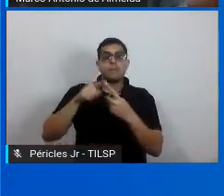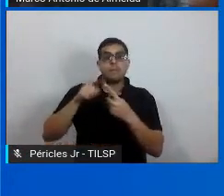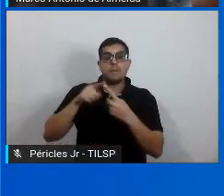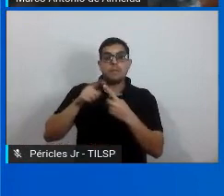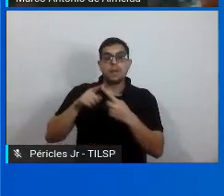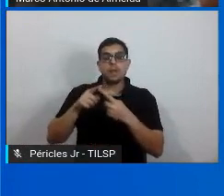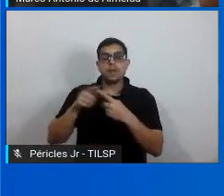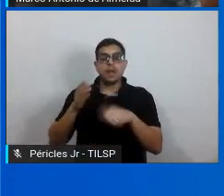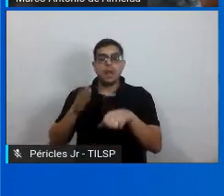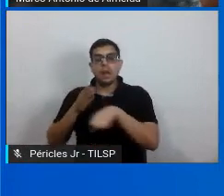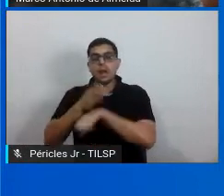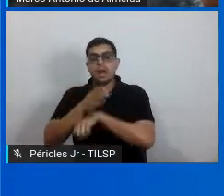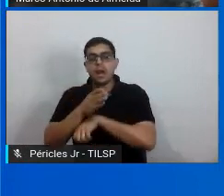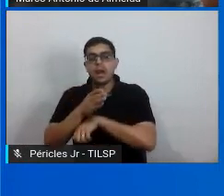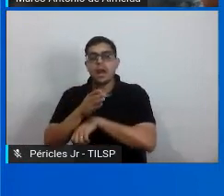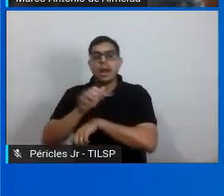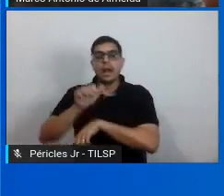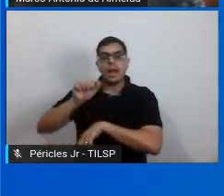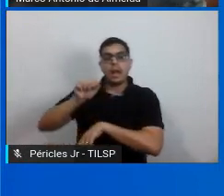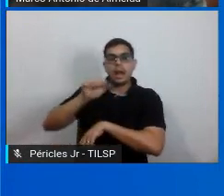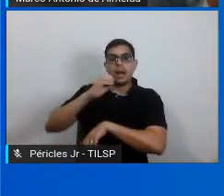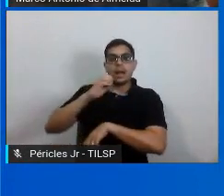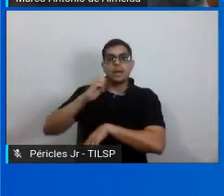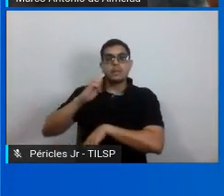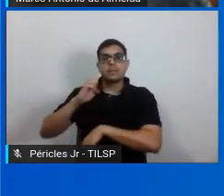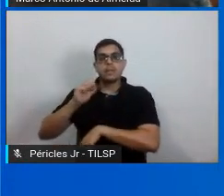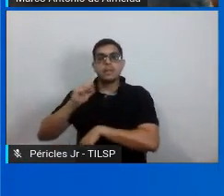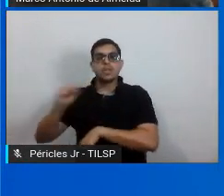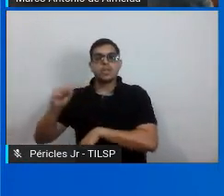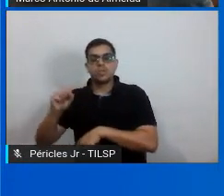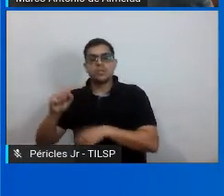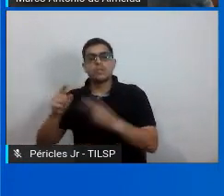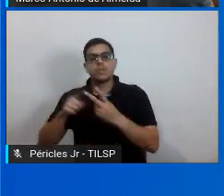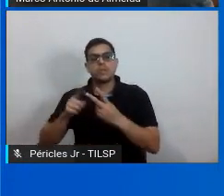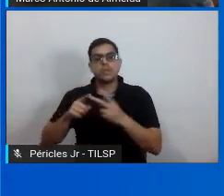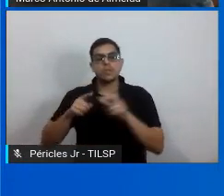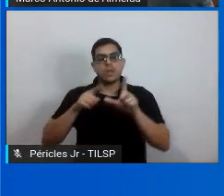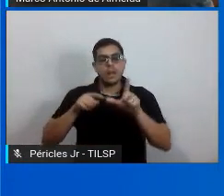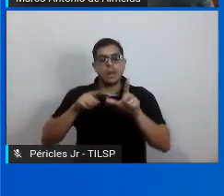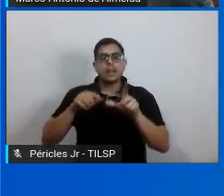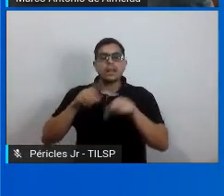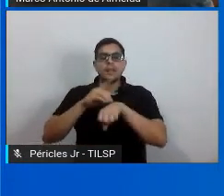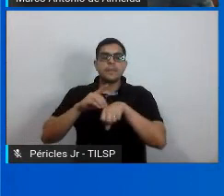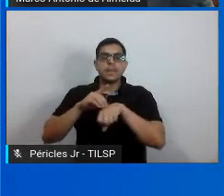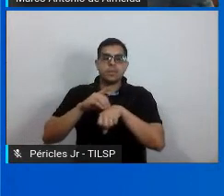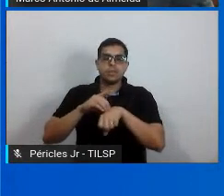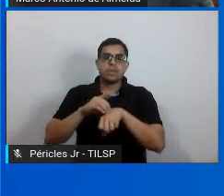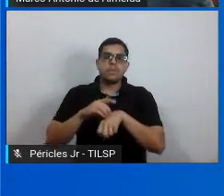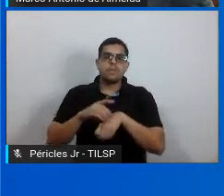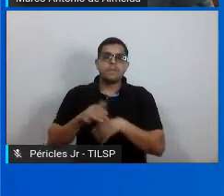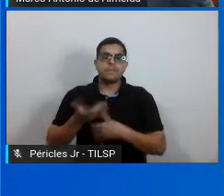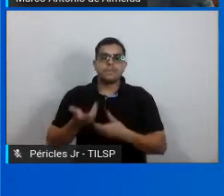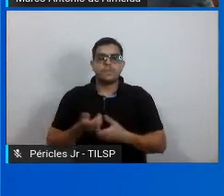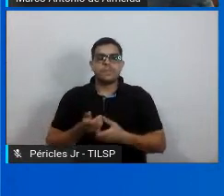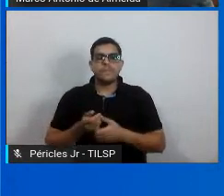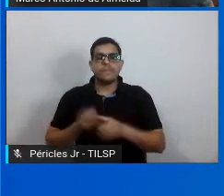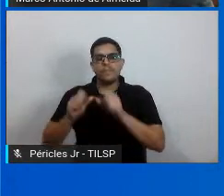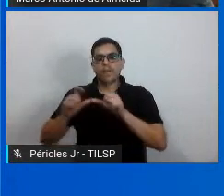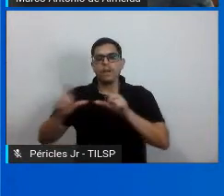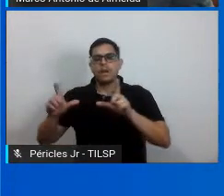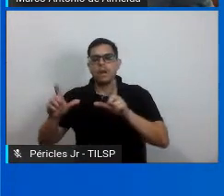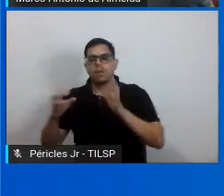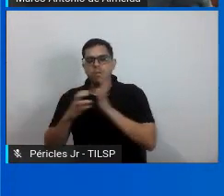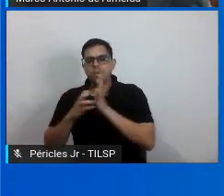letramento aí você podia passar para o próximo são alguns dados que eu trouxe